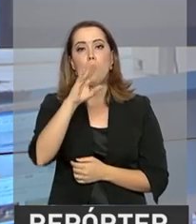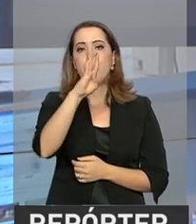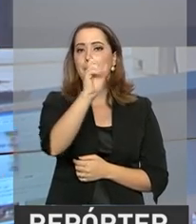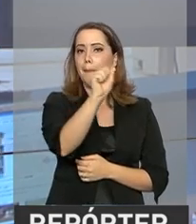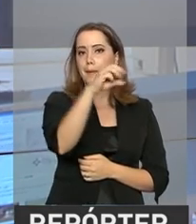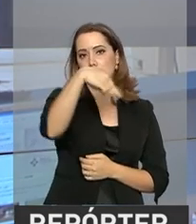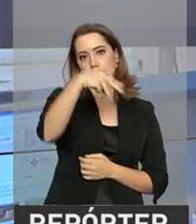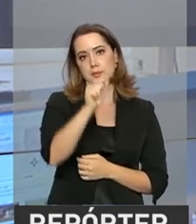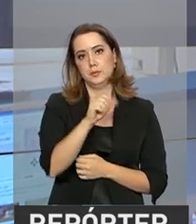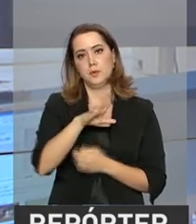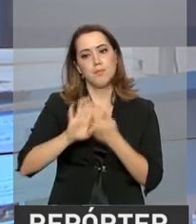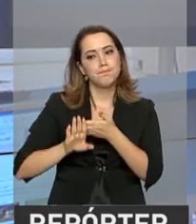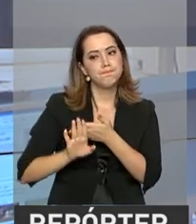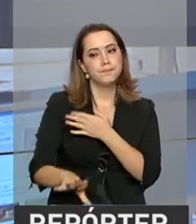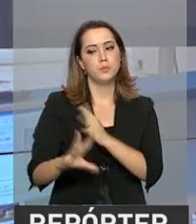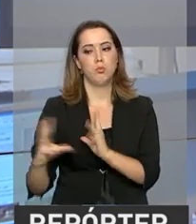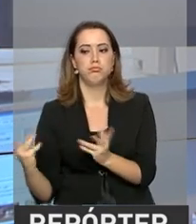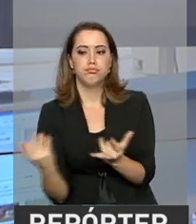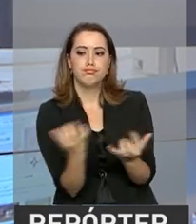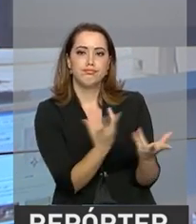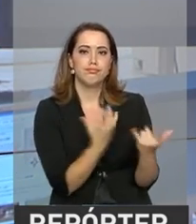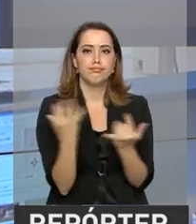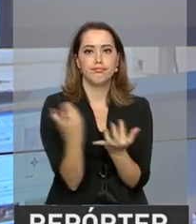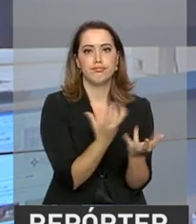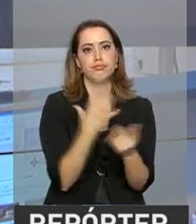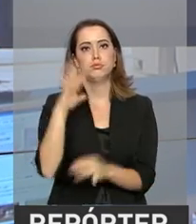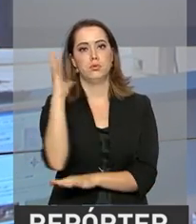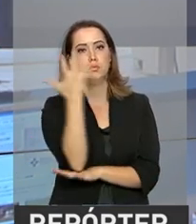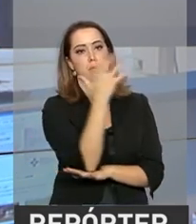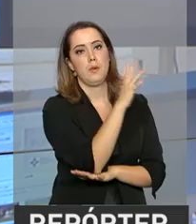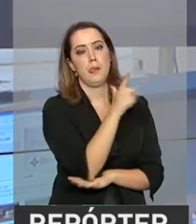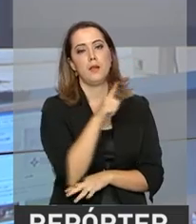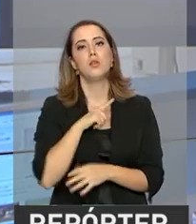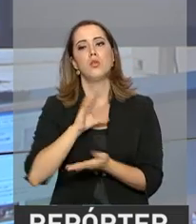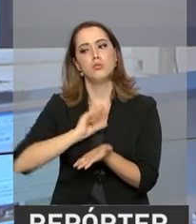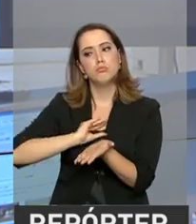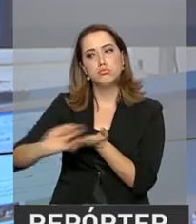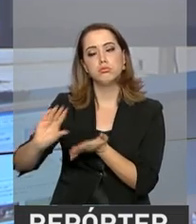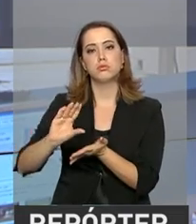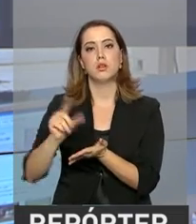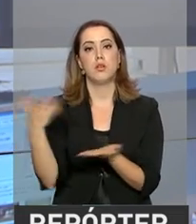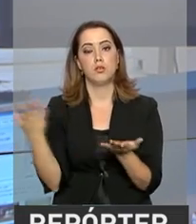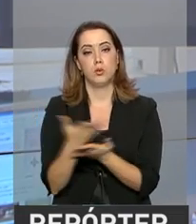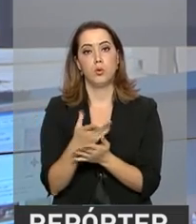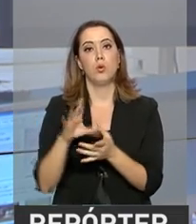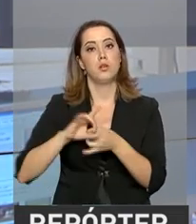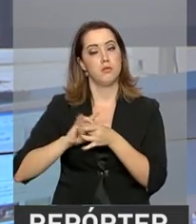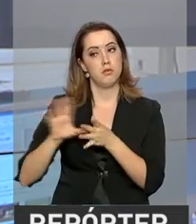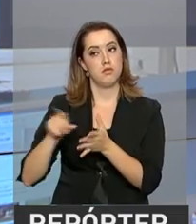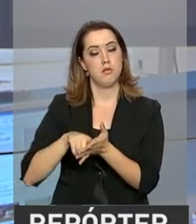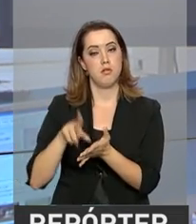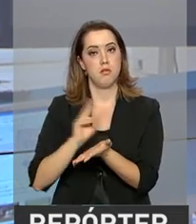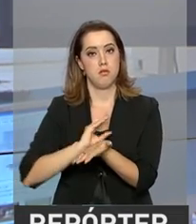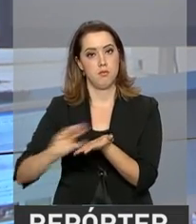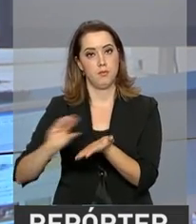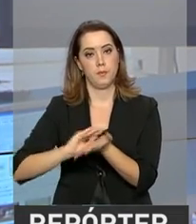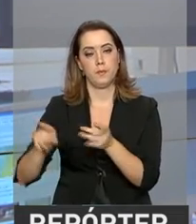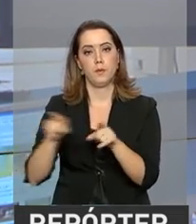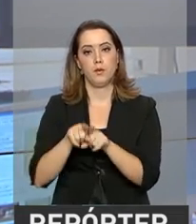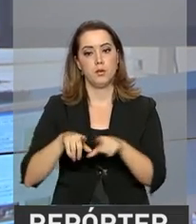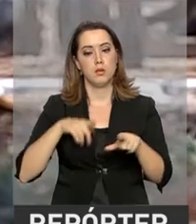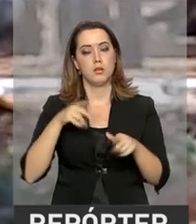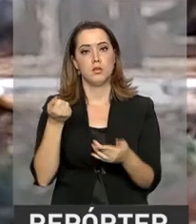florestais as ações vão desde a liberação de recursos a contratação de mais brigadistas natália melo tem as